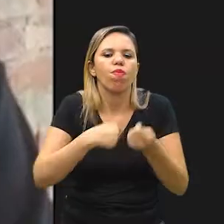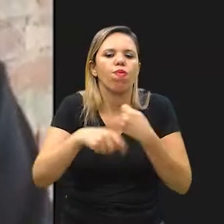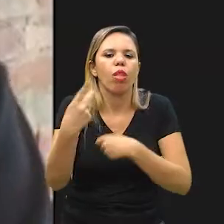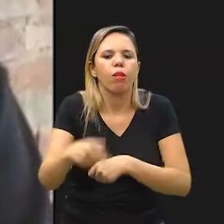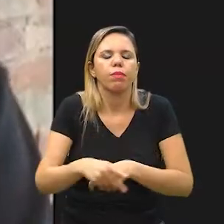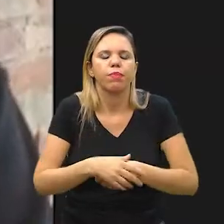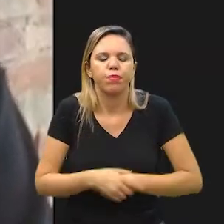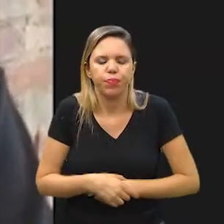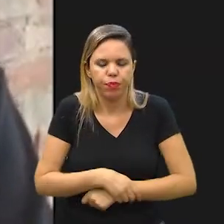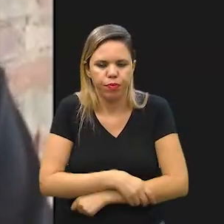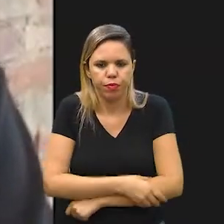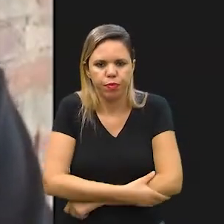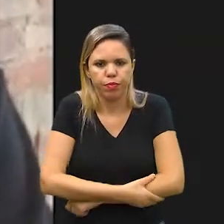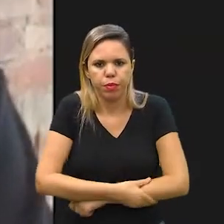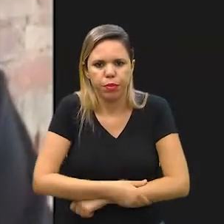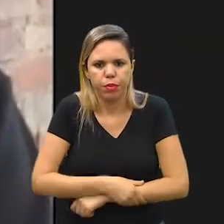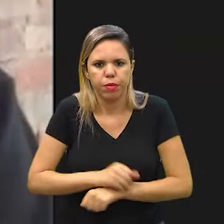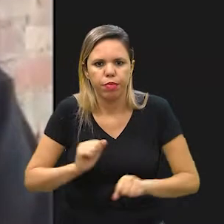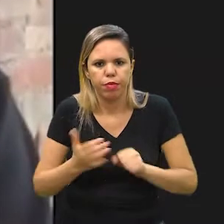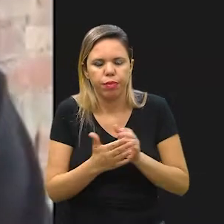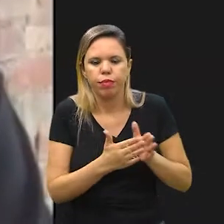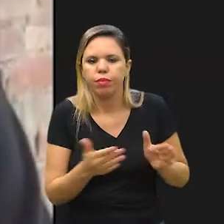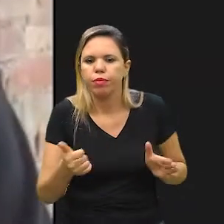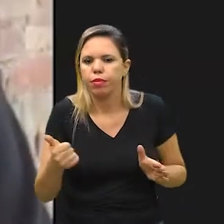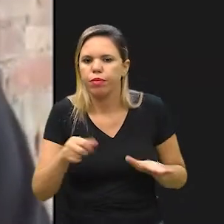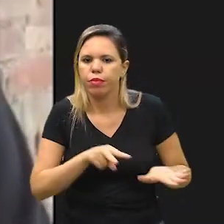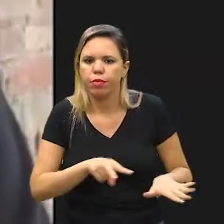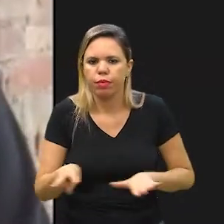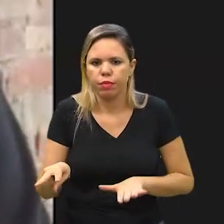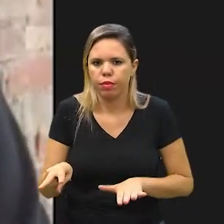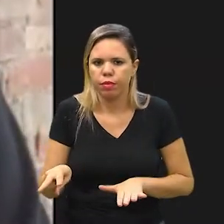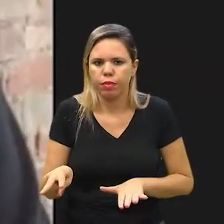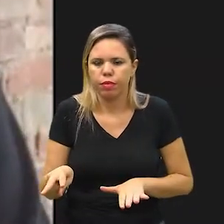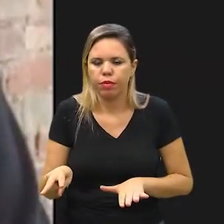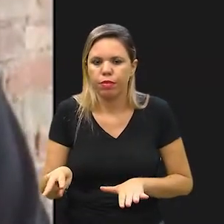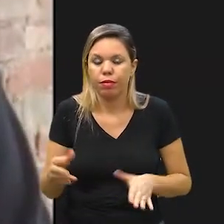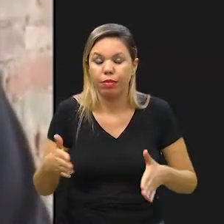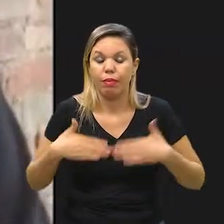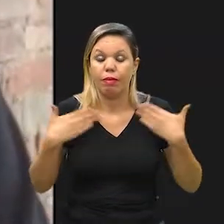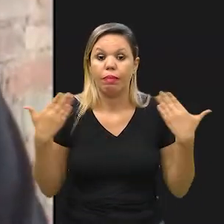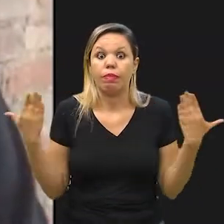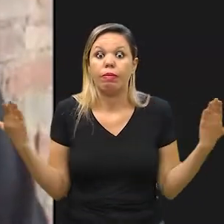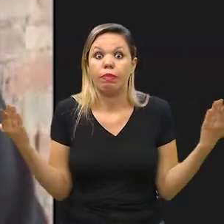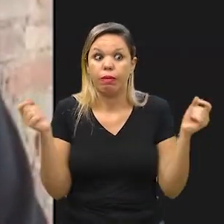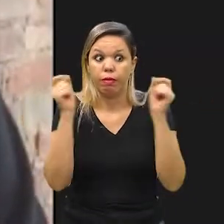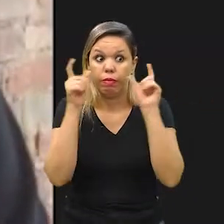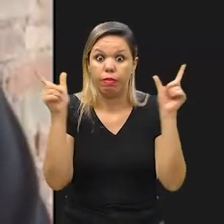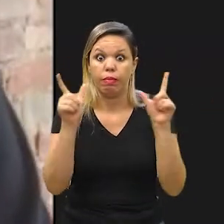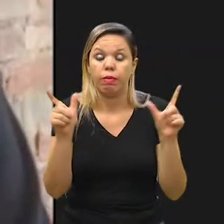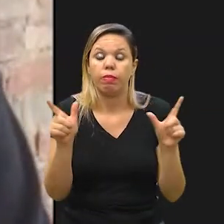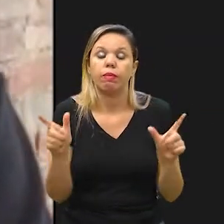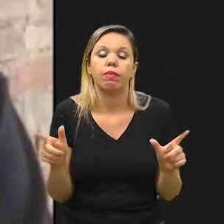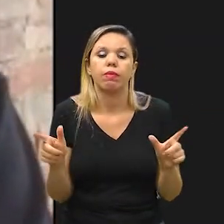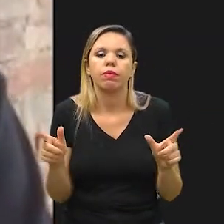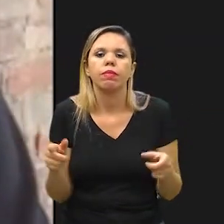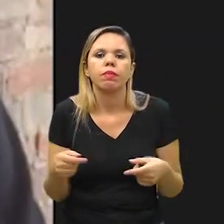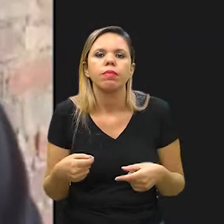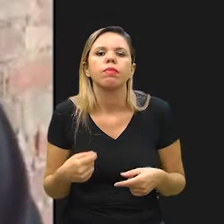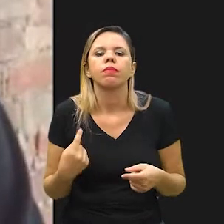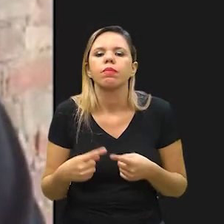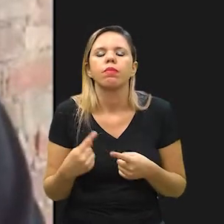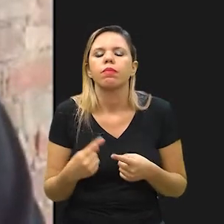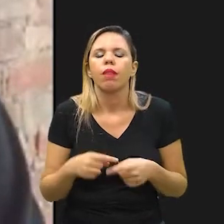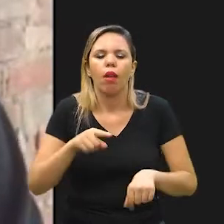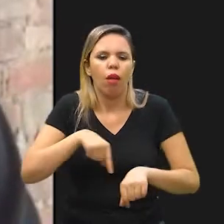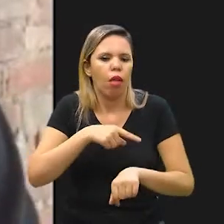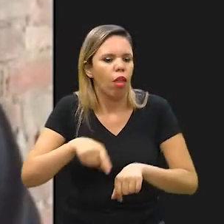negócio? Olha, a pandemia, assim, na primeira semana, ela me assustou bastante, porque cada